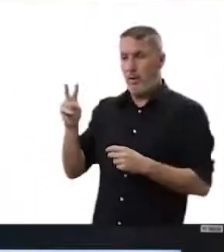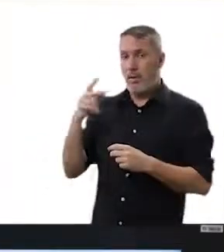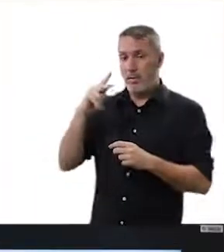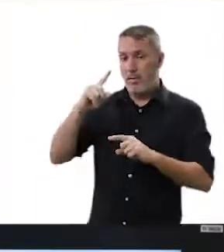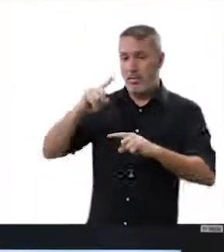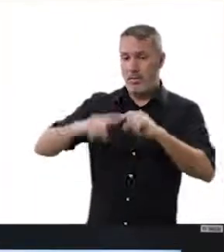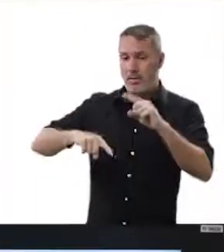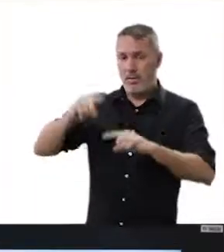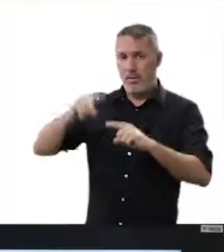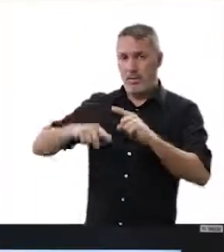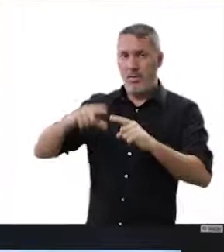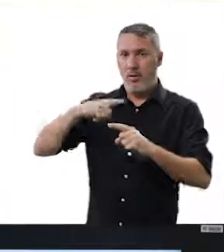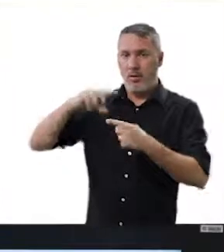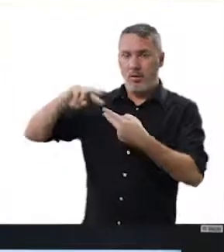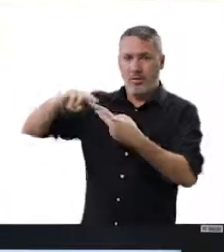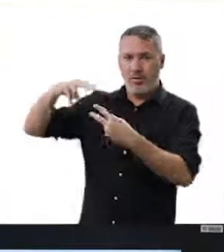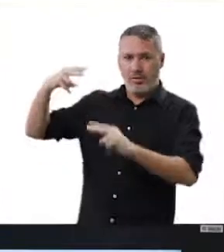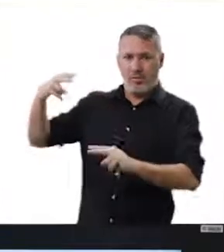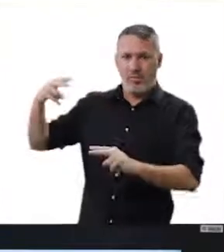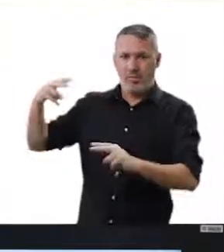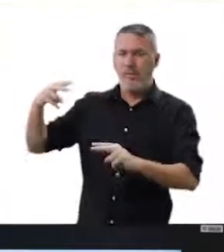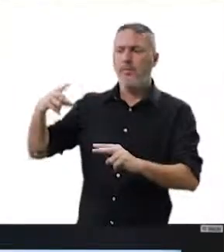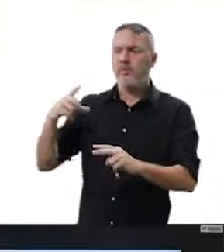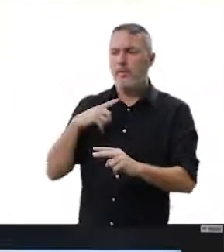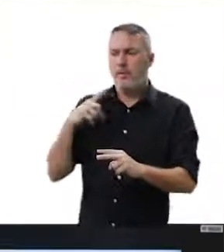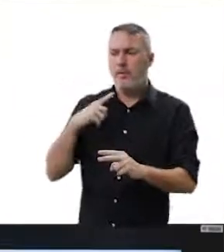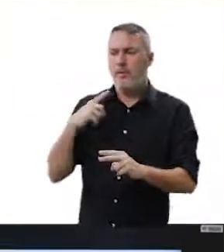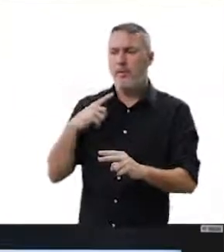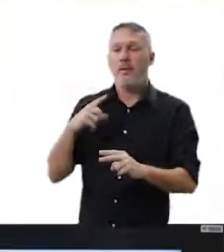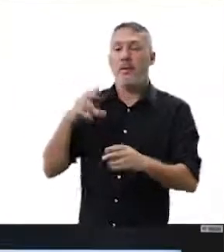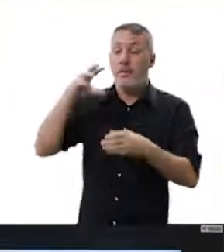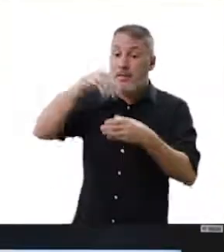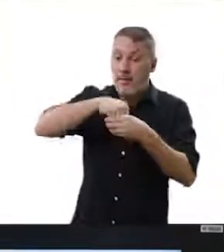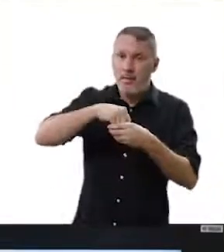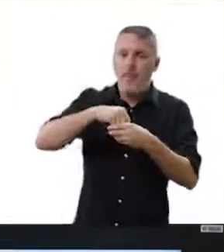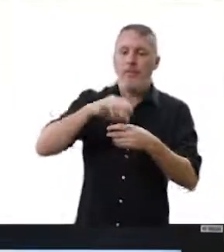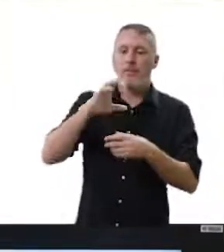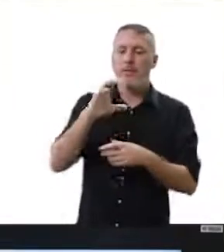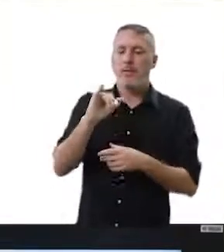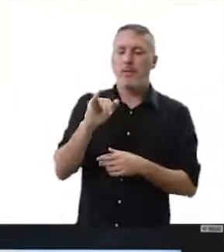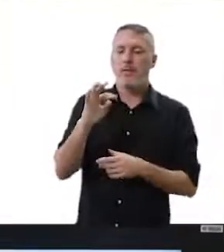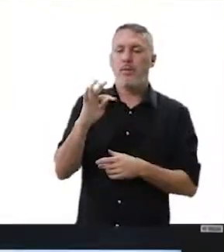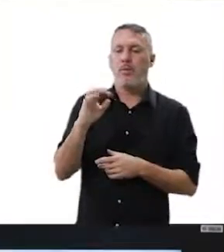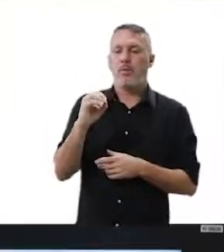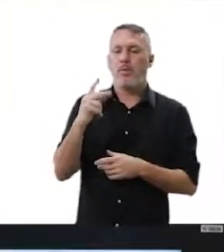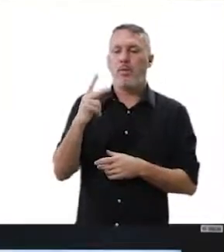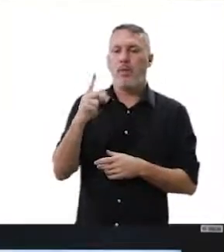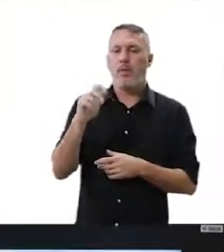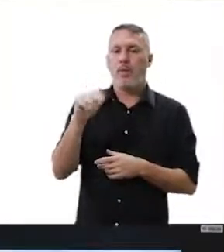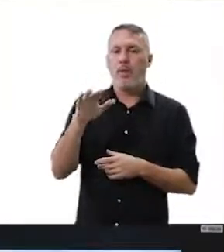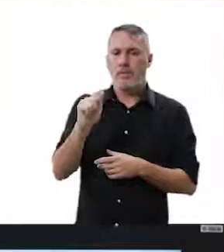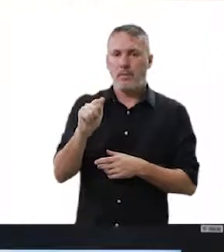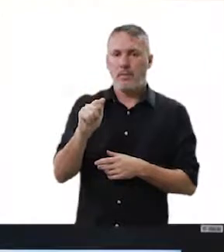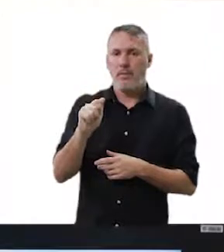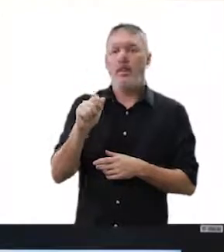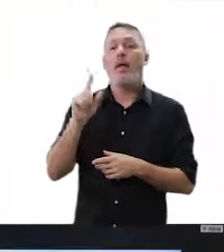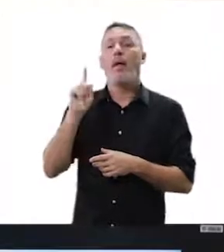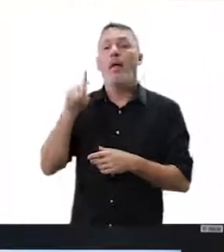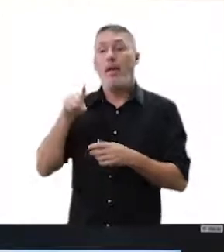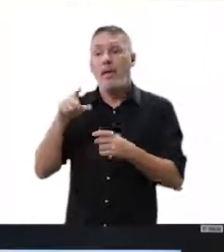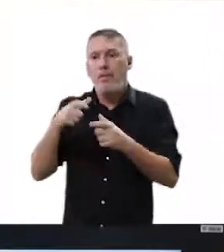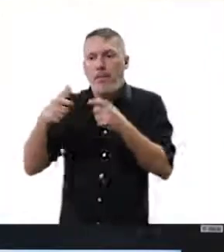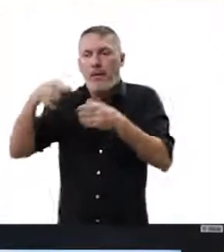esse motivo, a gente chama eles de procarionte. O que isso significa? Antes da